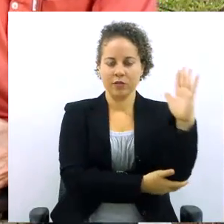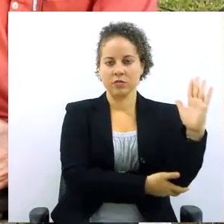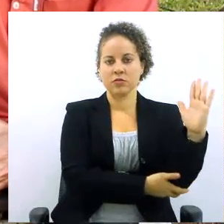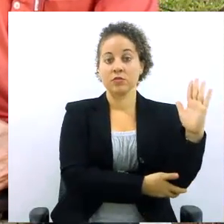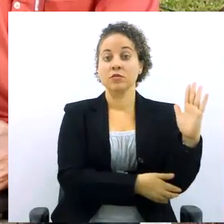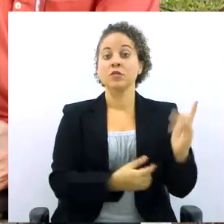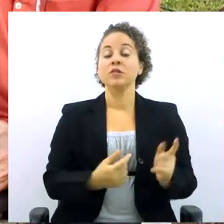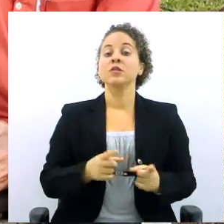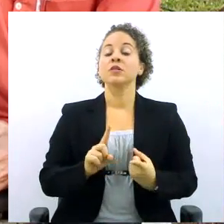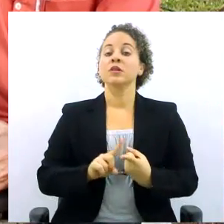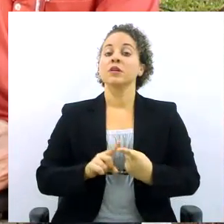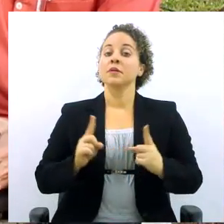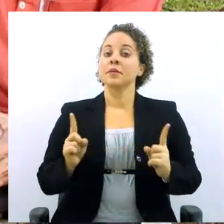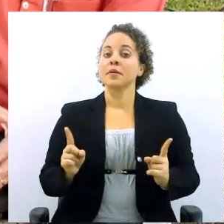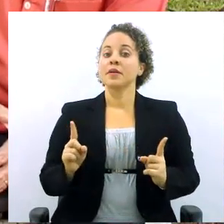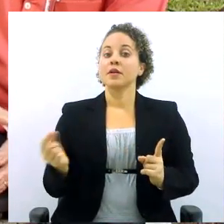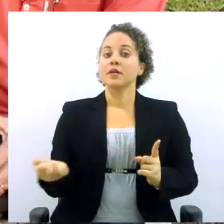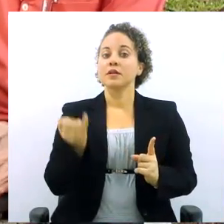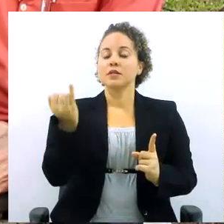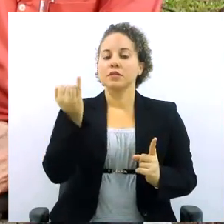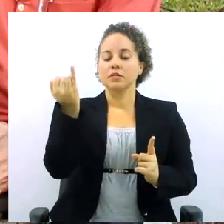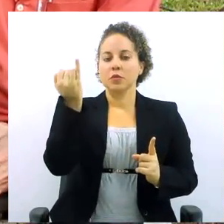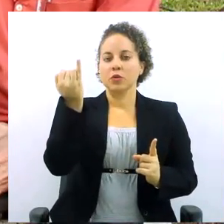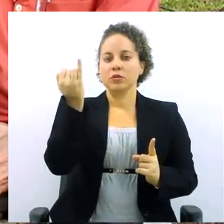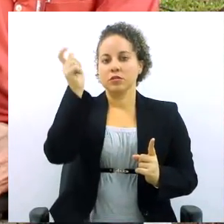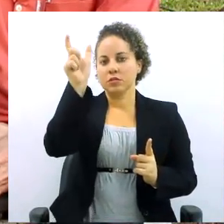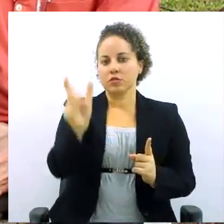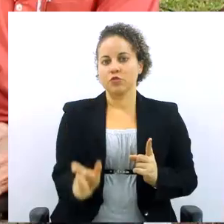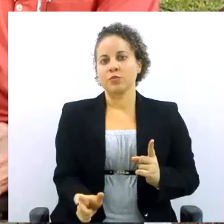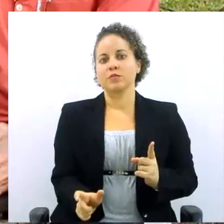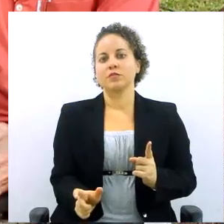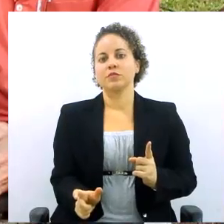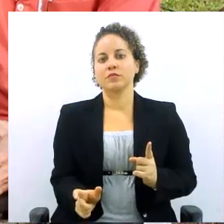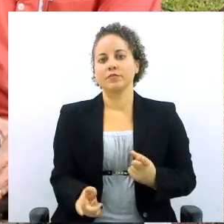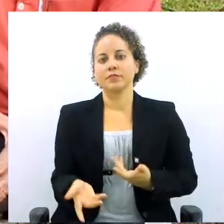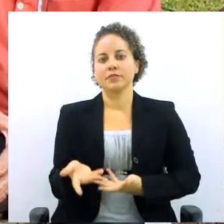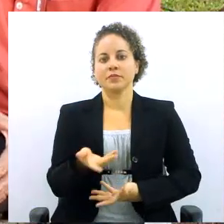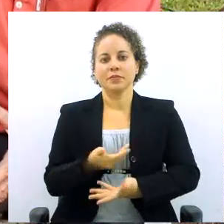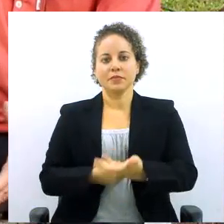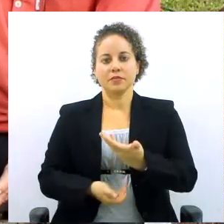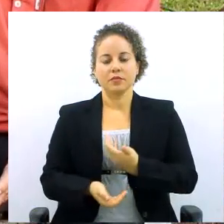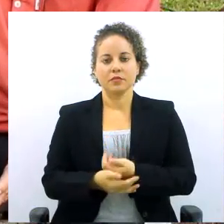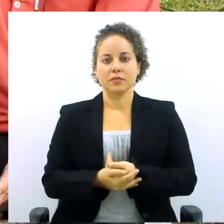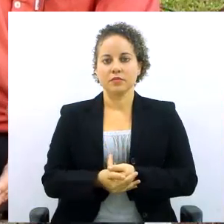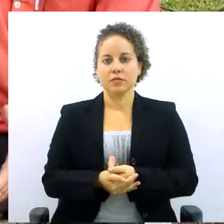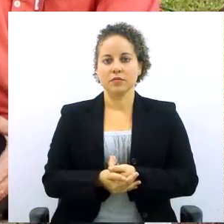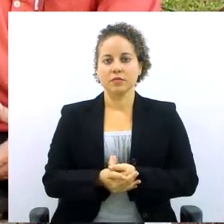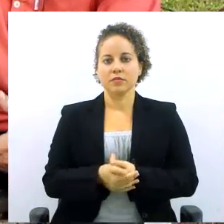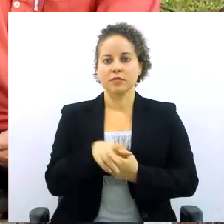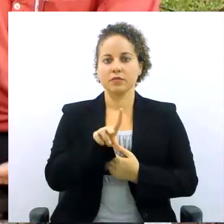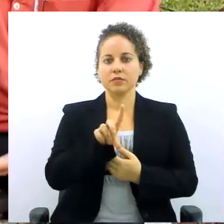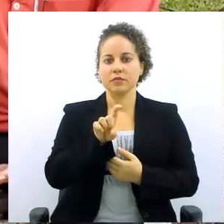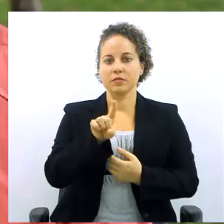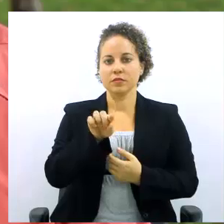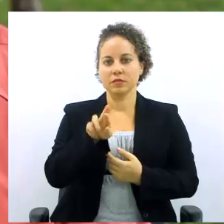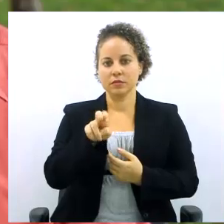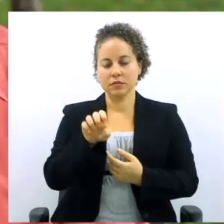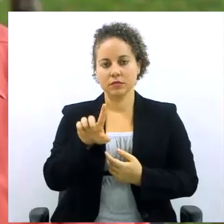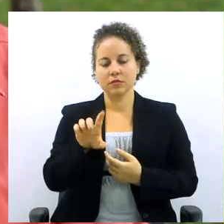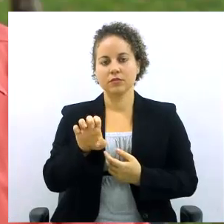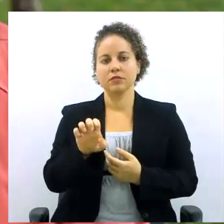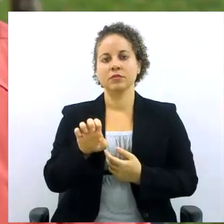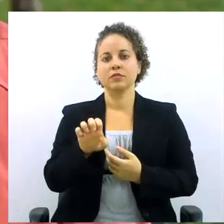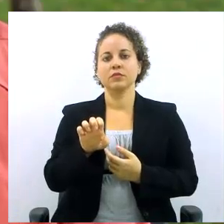do homem com os recursos naturais, né, sobretudo o verde, pelo